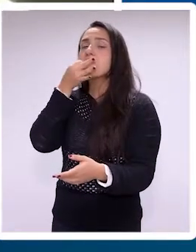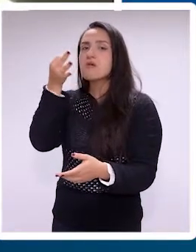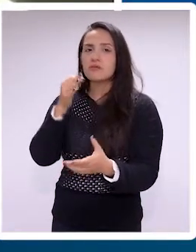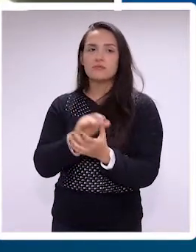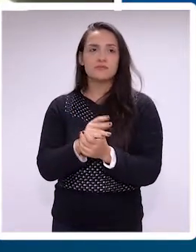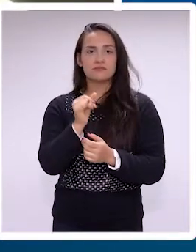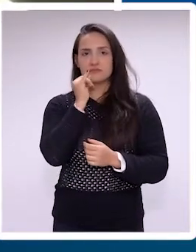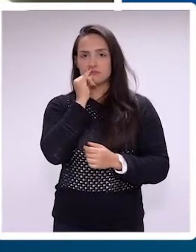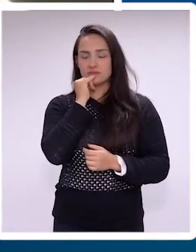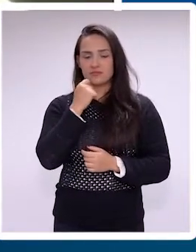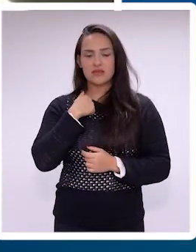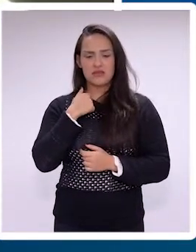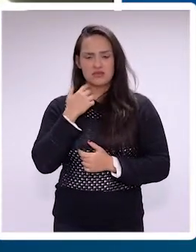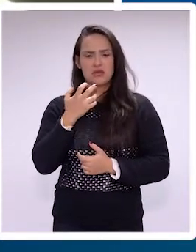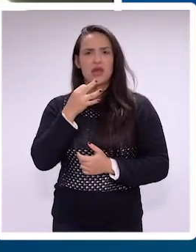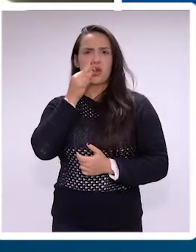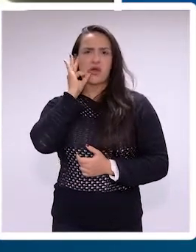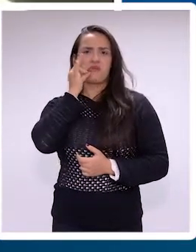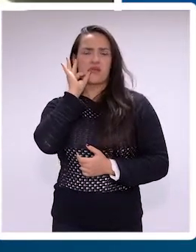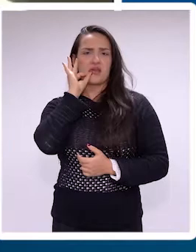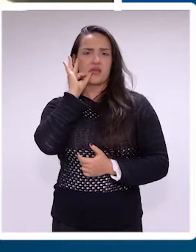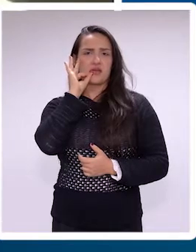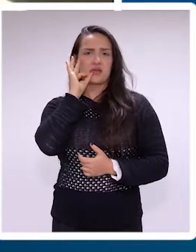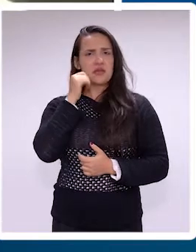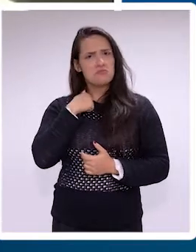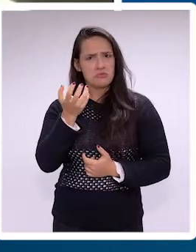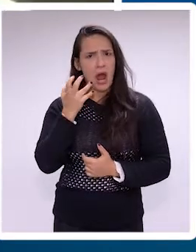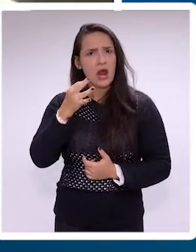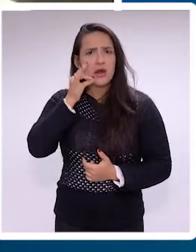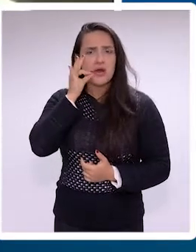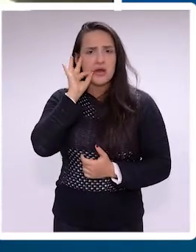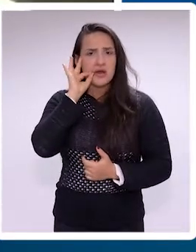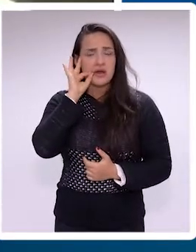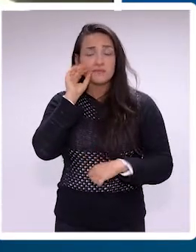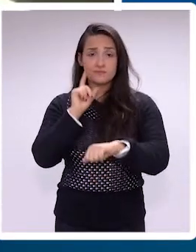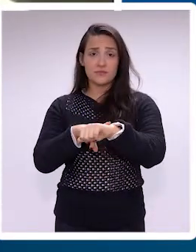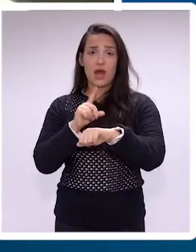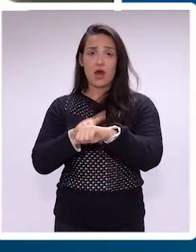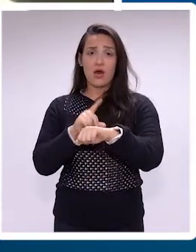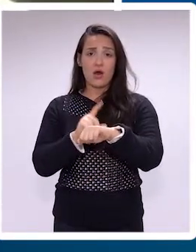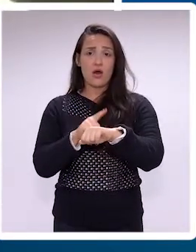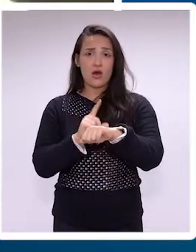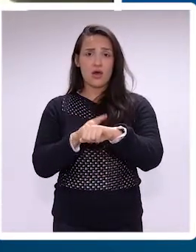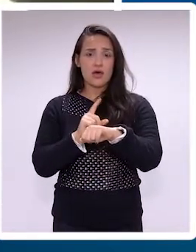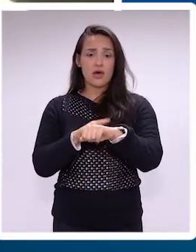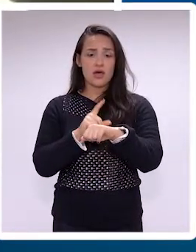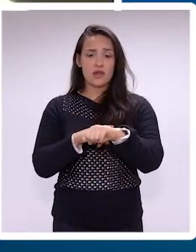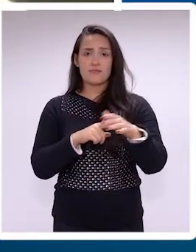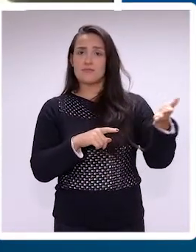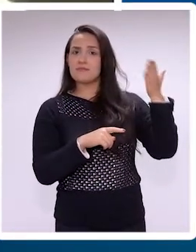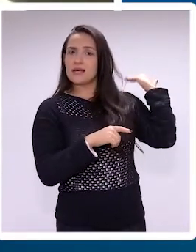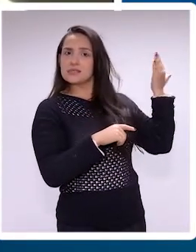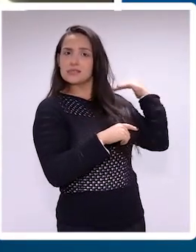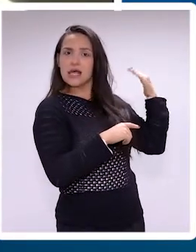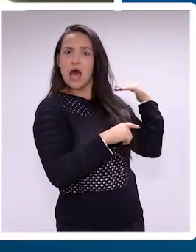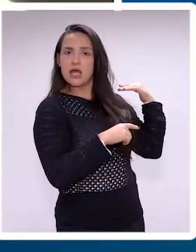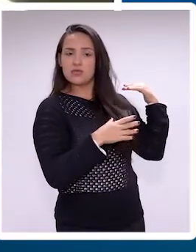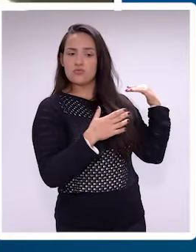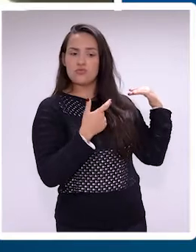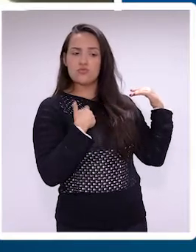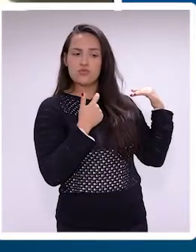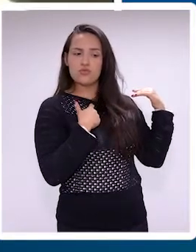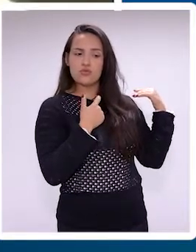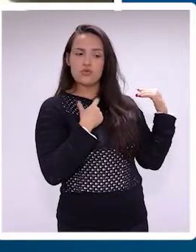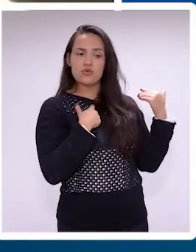café. Quando eu comecei a tomar café, meu corpo não precisava. Hoje eu não consigo ficar sem